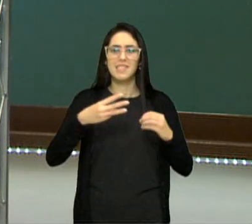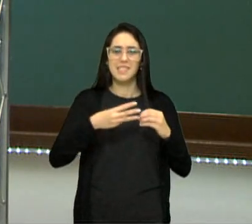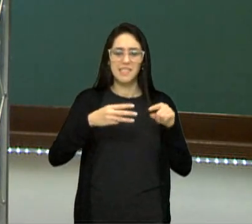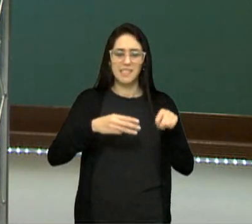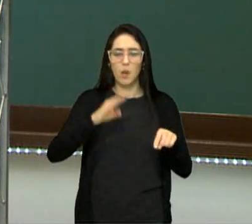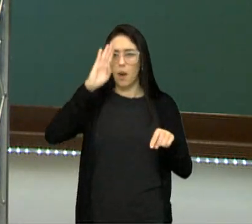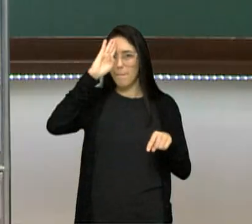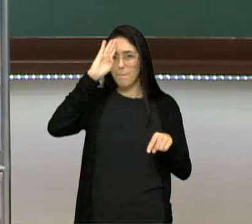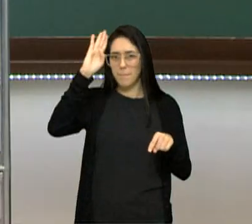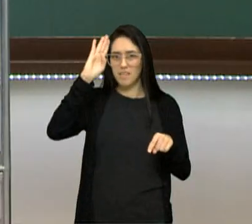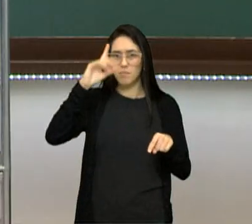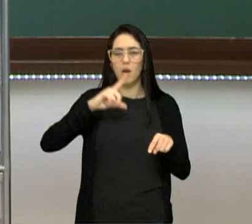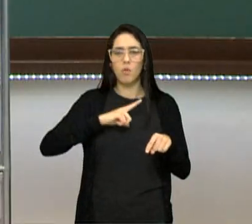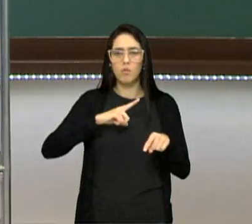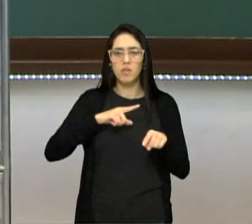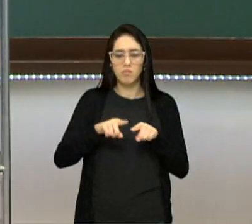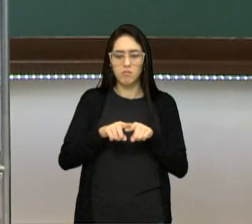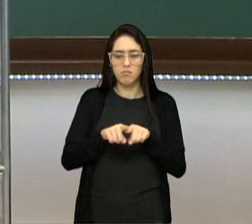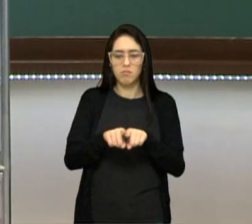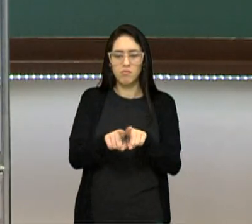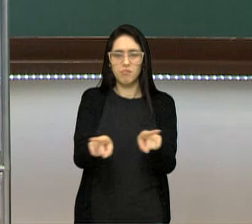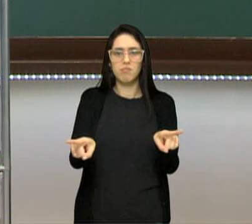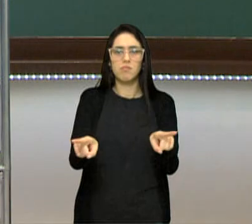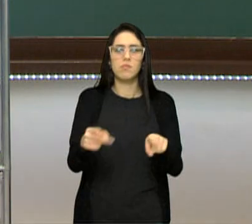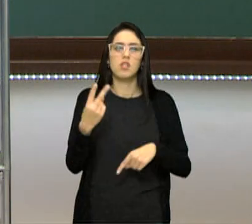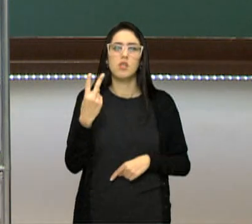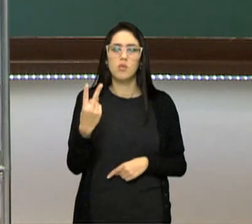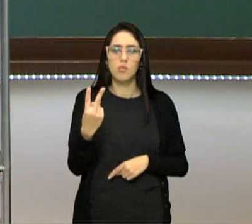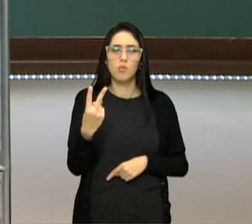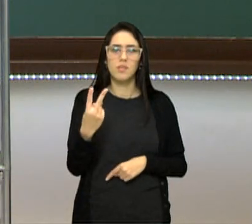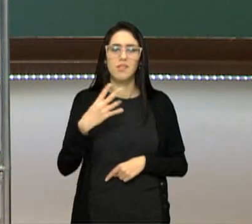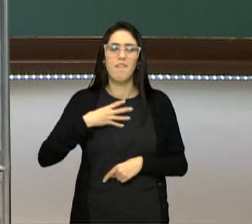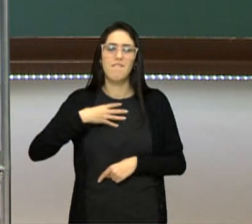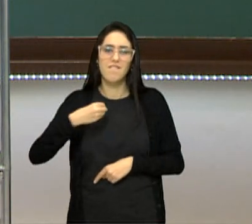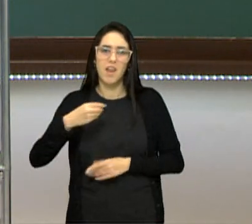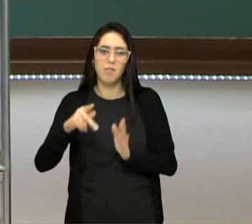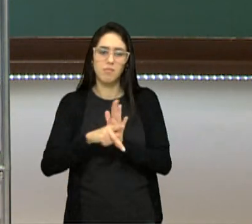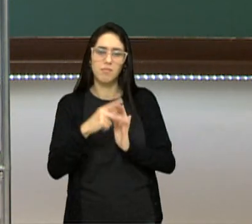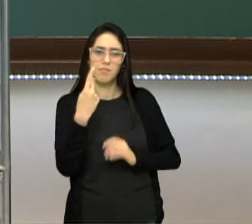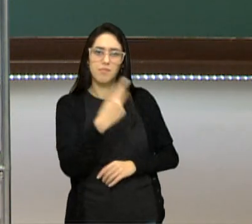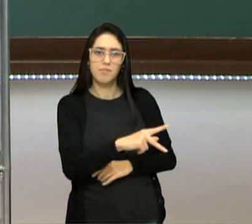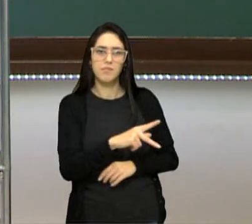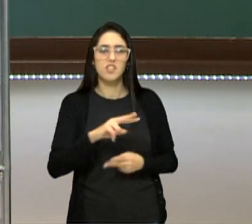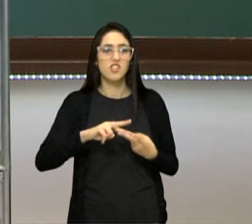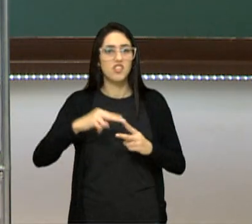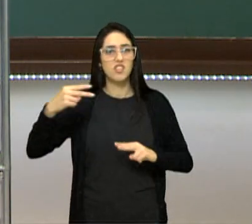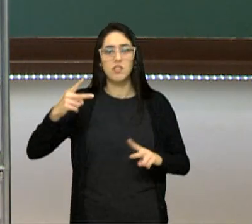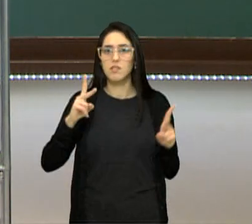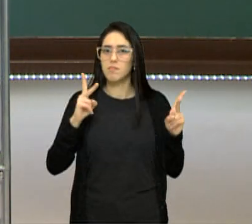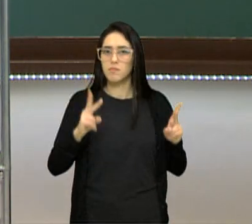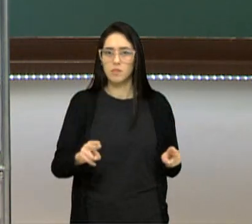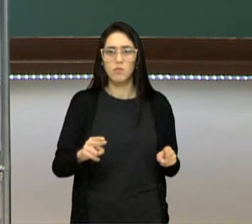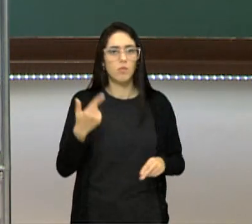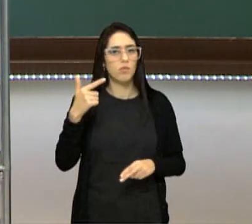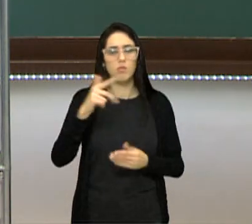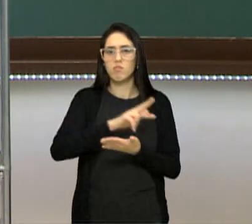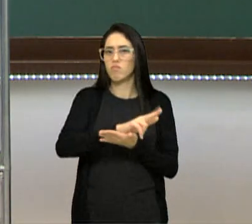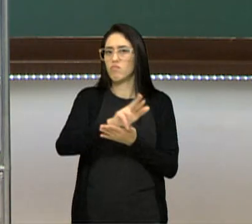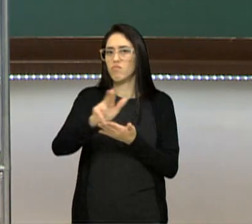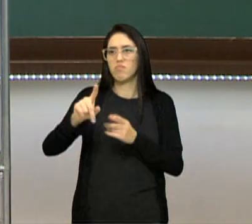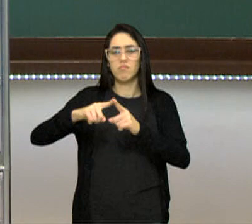organismo mãe, vai sofrer a bipartição formando duas células filhas geneticamente igual, sem variabilidade